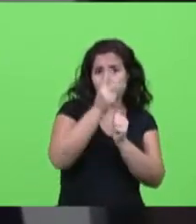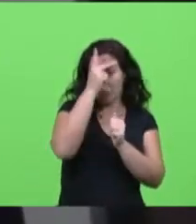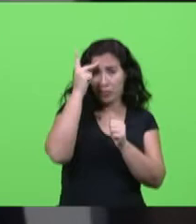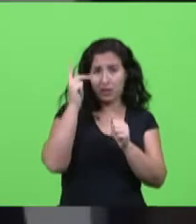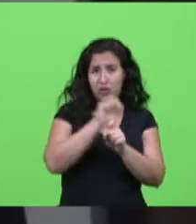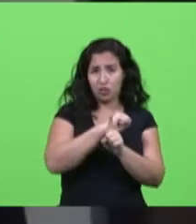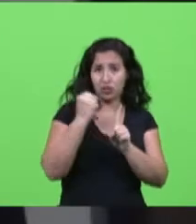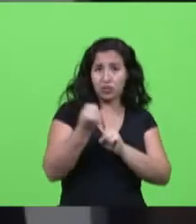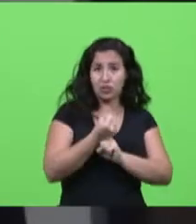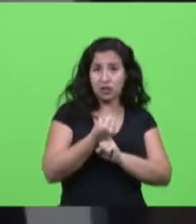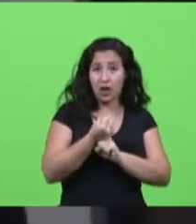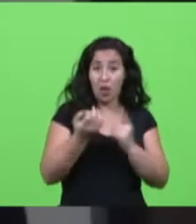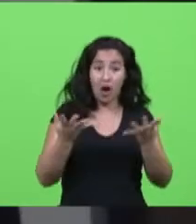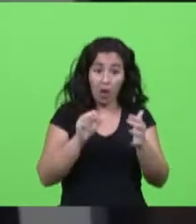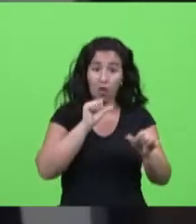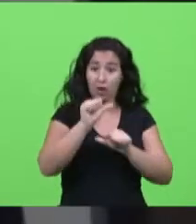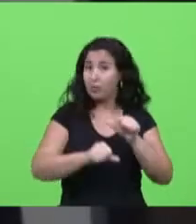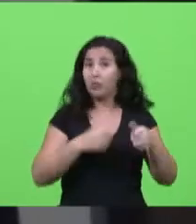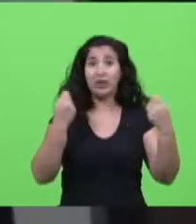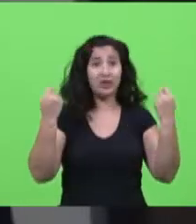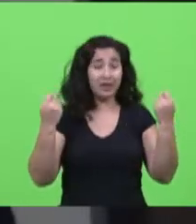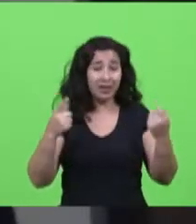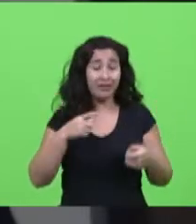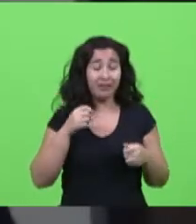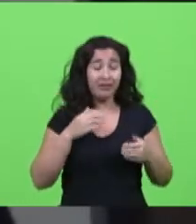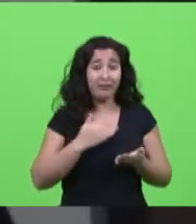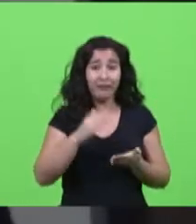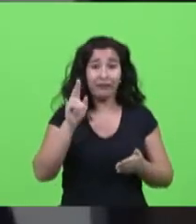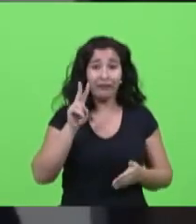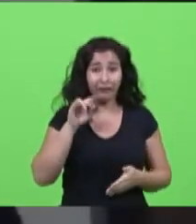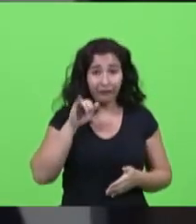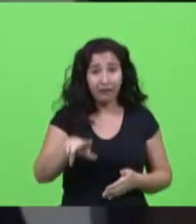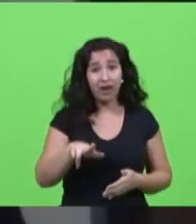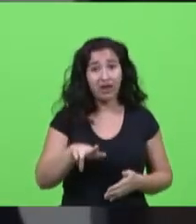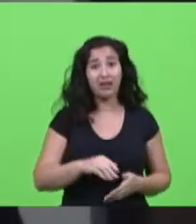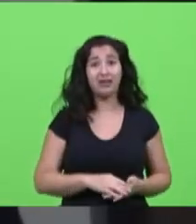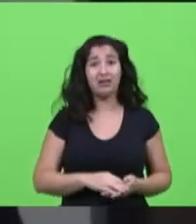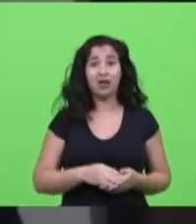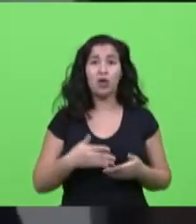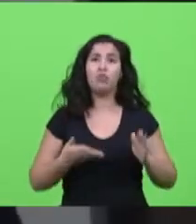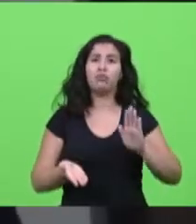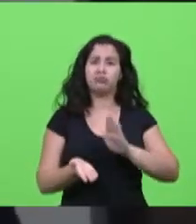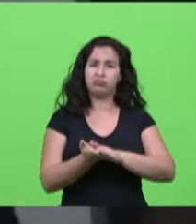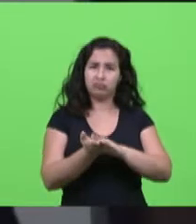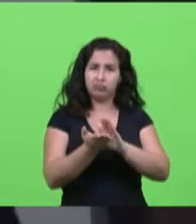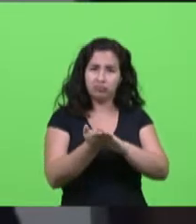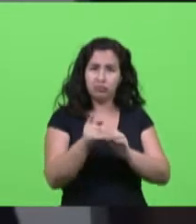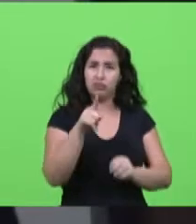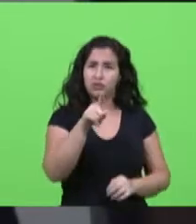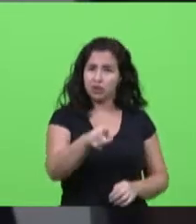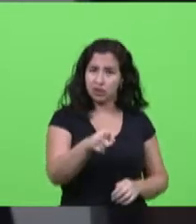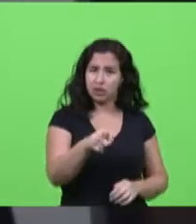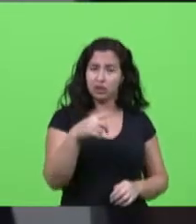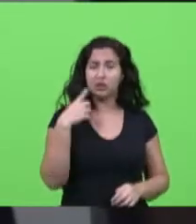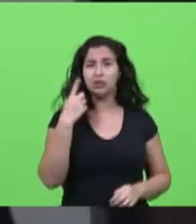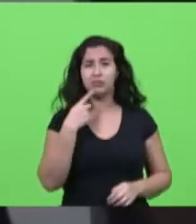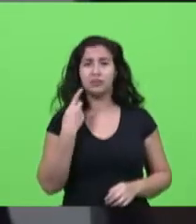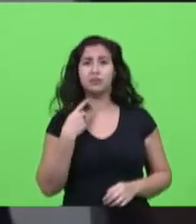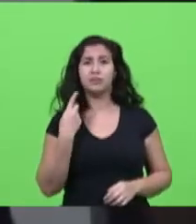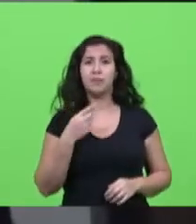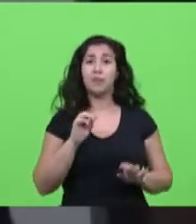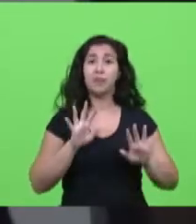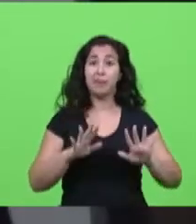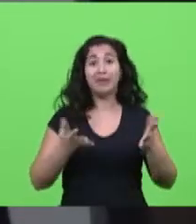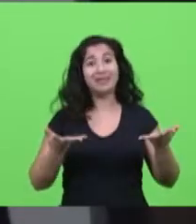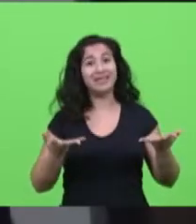a partir desse instante. Então, eu louvo a iniciativa do deputado, mas, desde